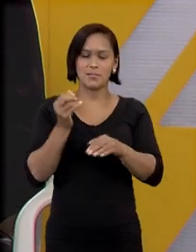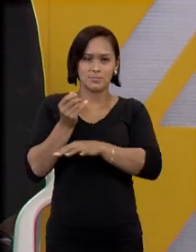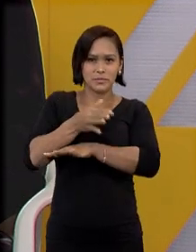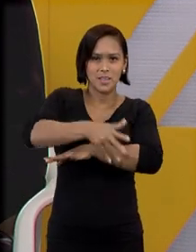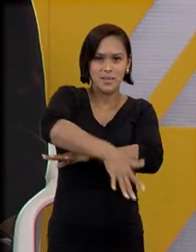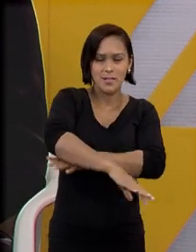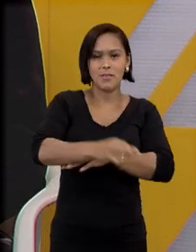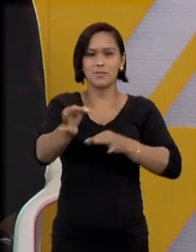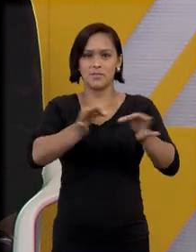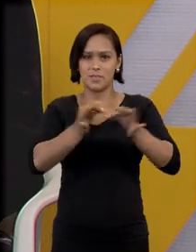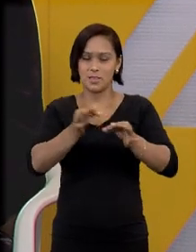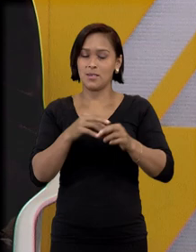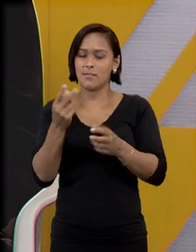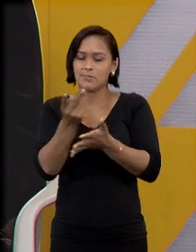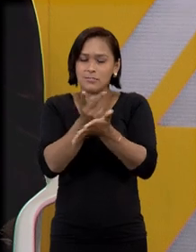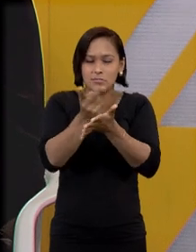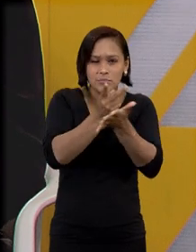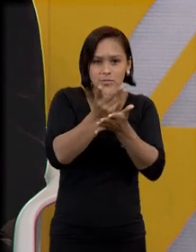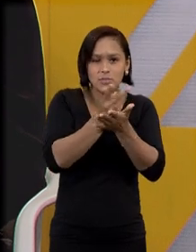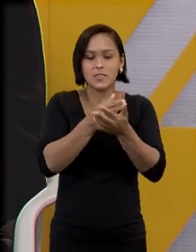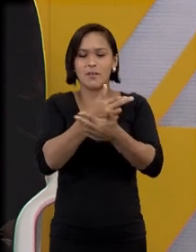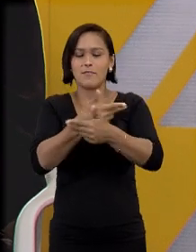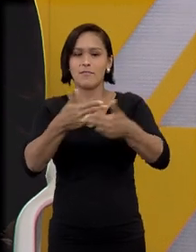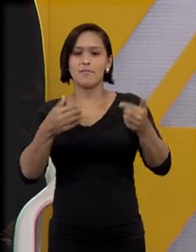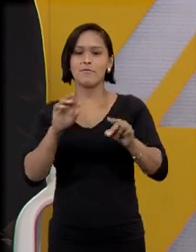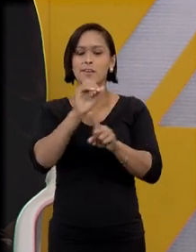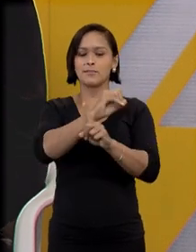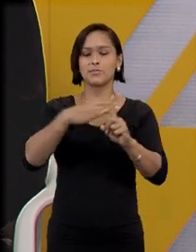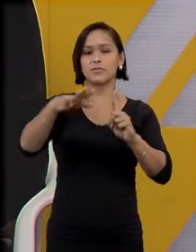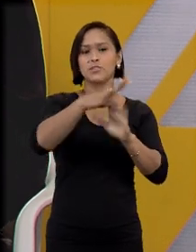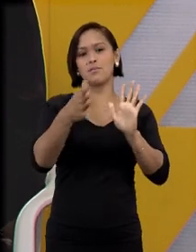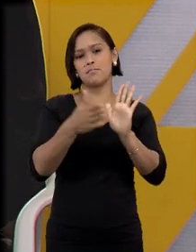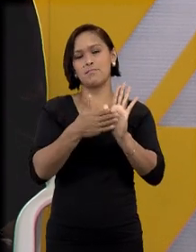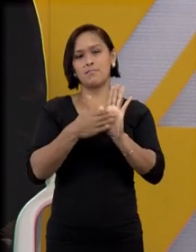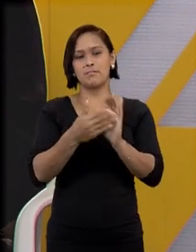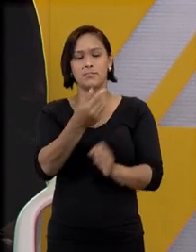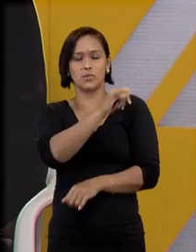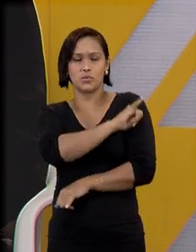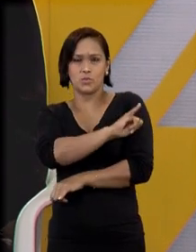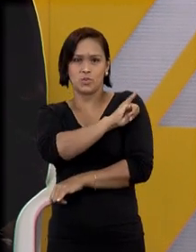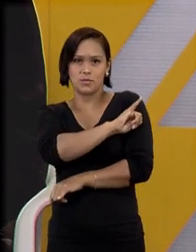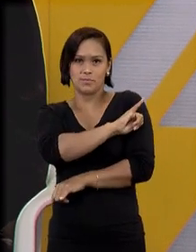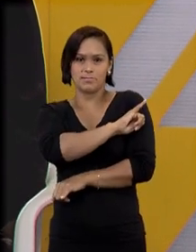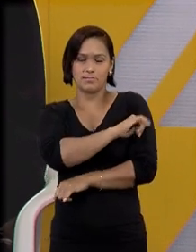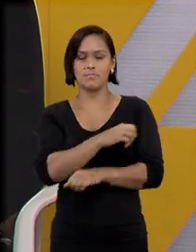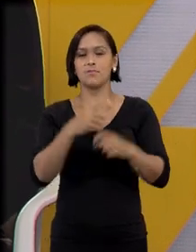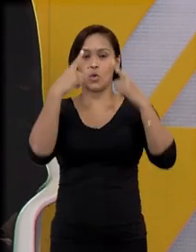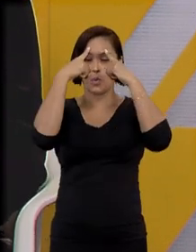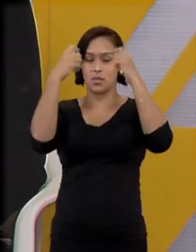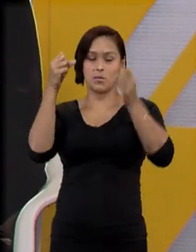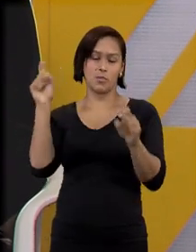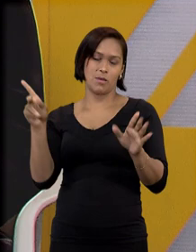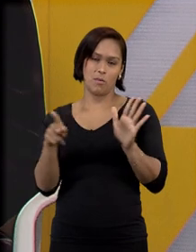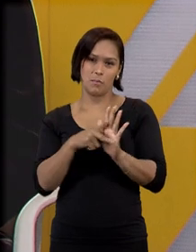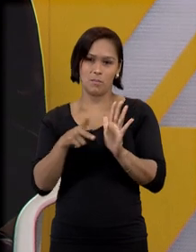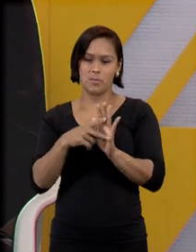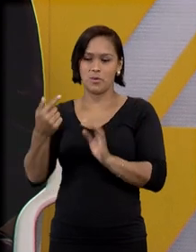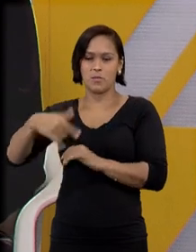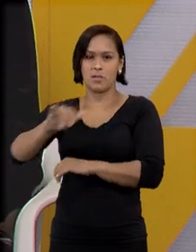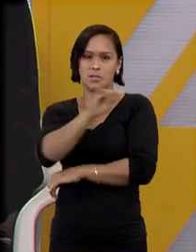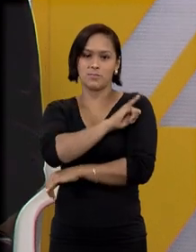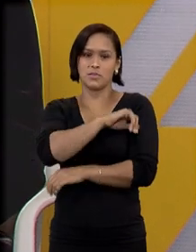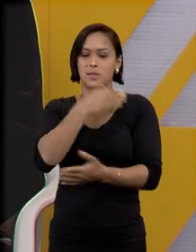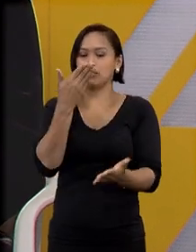na Operação Catarata, que apura um esquema de fraudes em diversos projetos sociais do município do Rio de Janeiro. O Tribunal de Justiça do